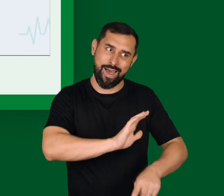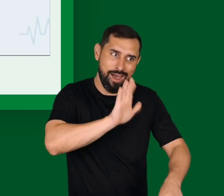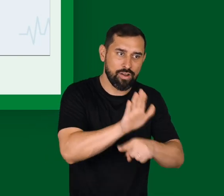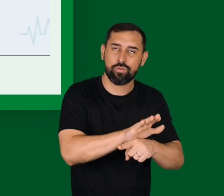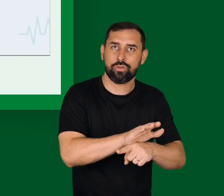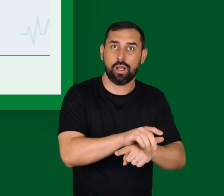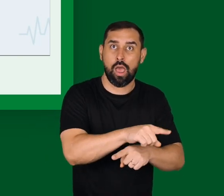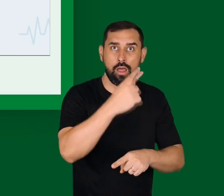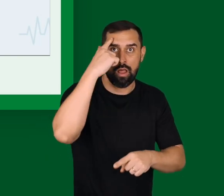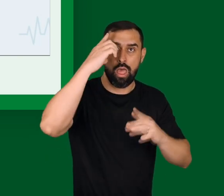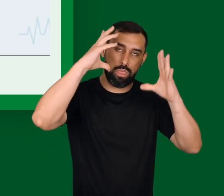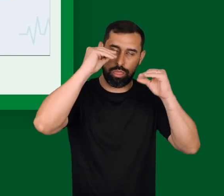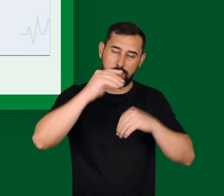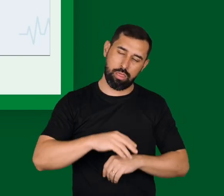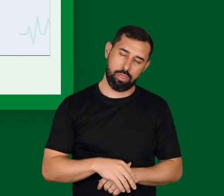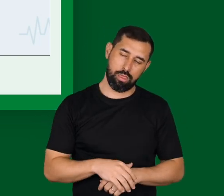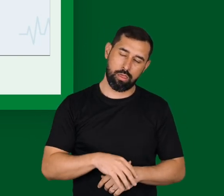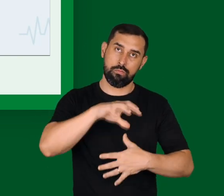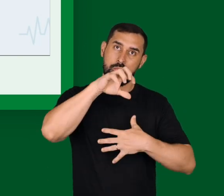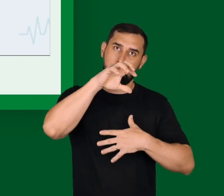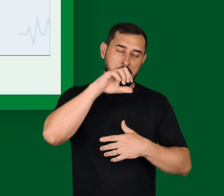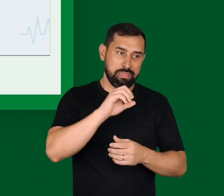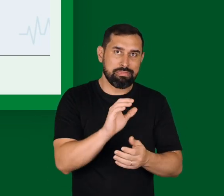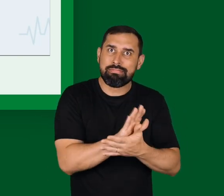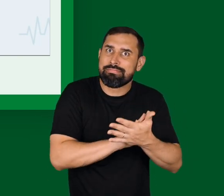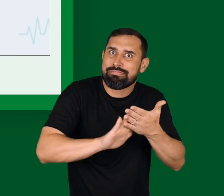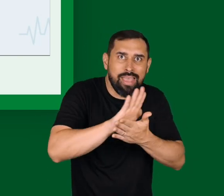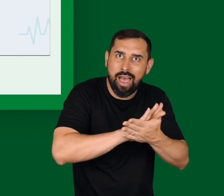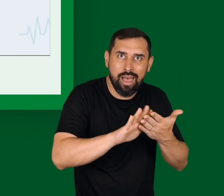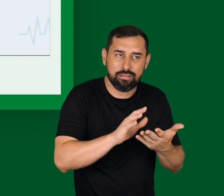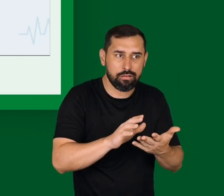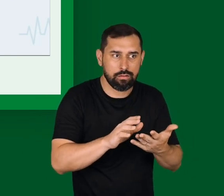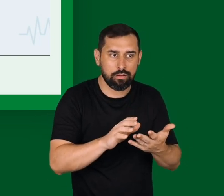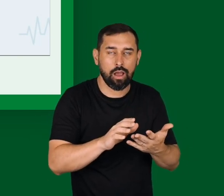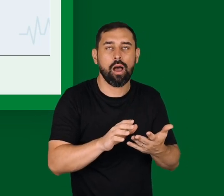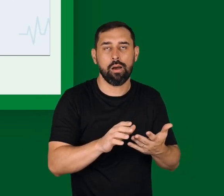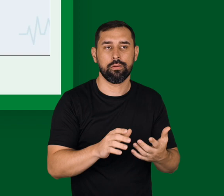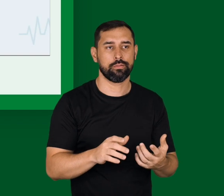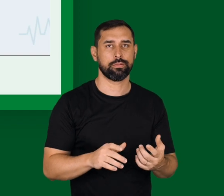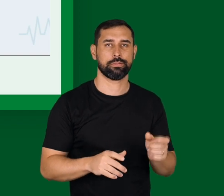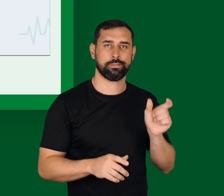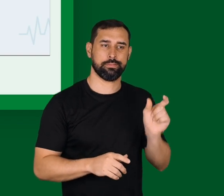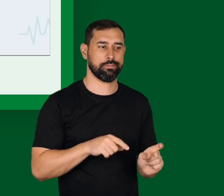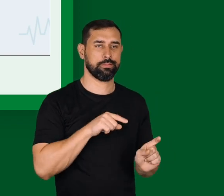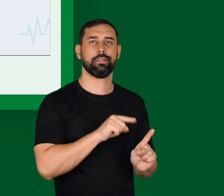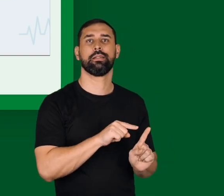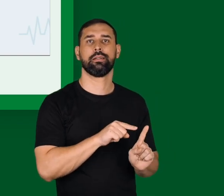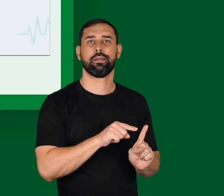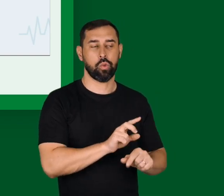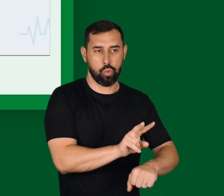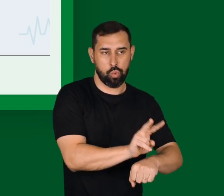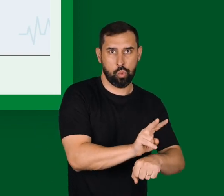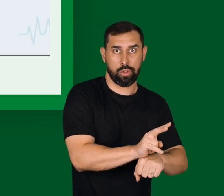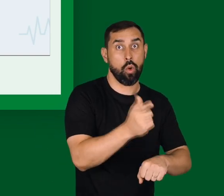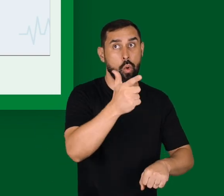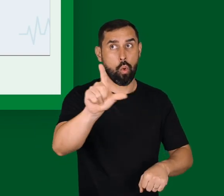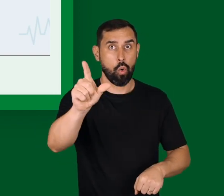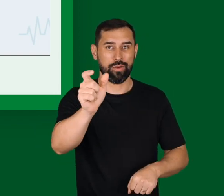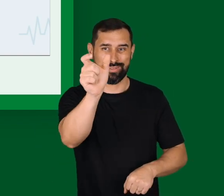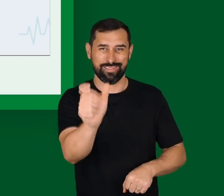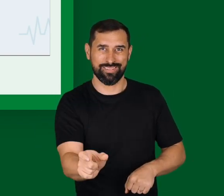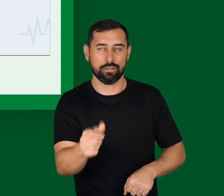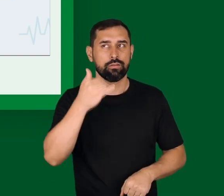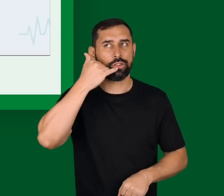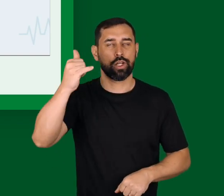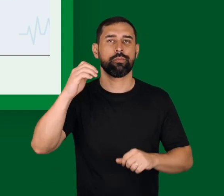checou a criança, checou, ela precisa de suporte, precisa, está desacordada, não está responsiva, uma pessoa fica